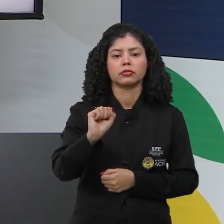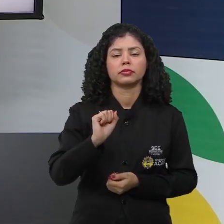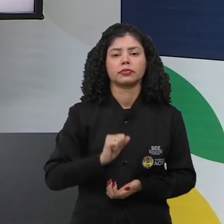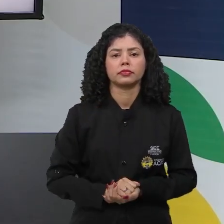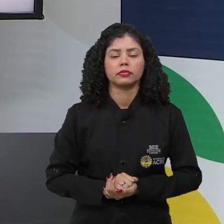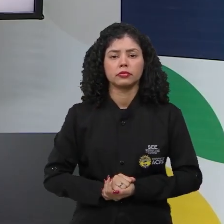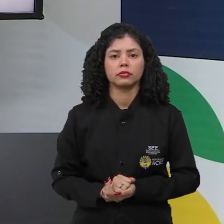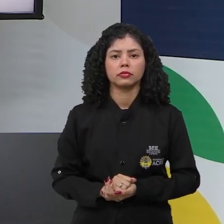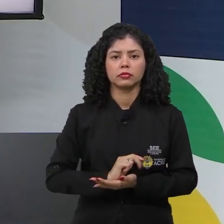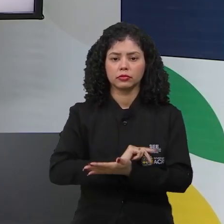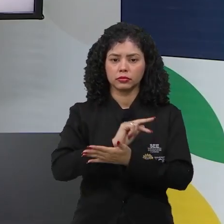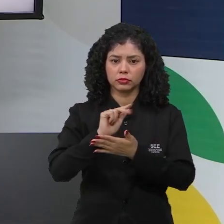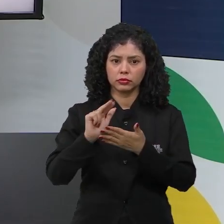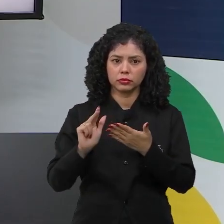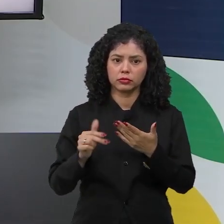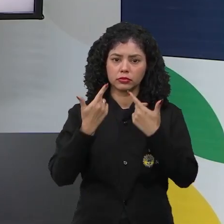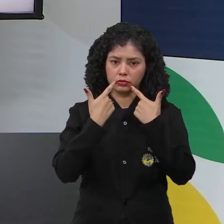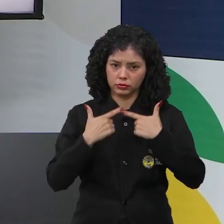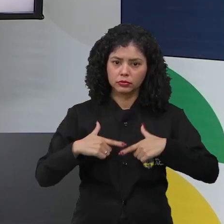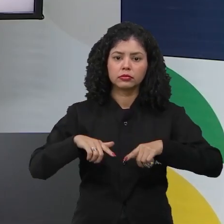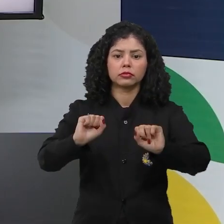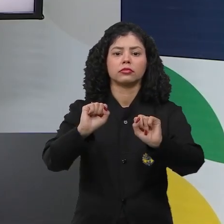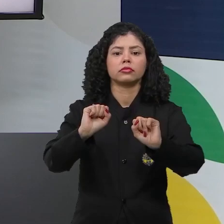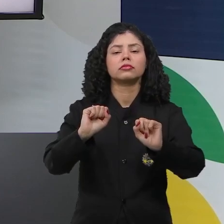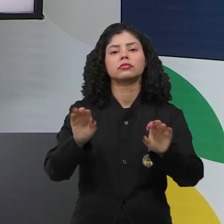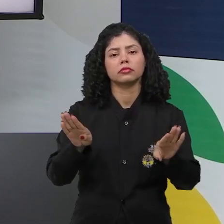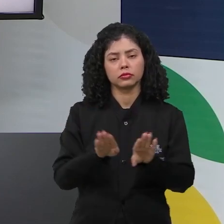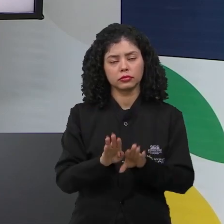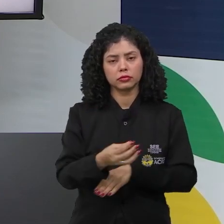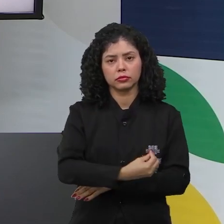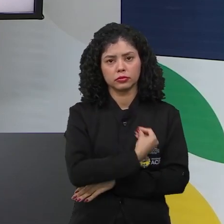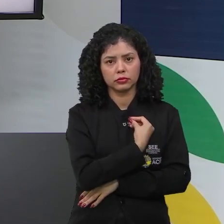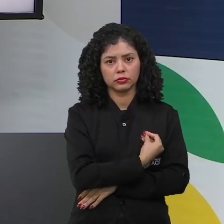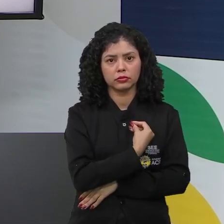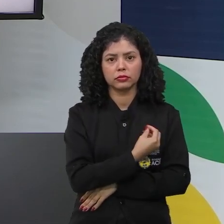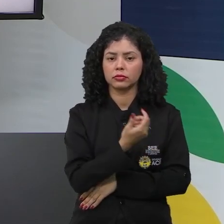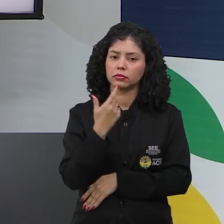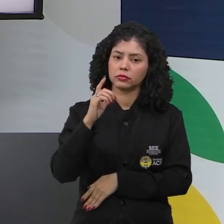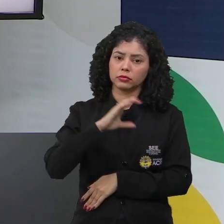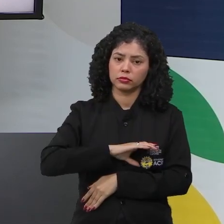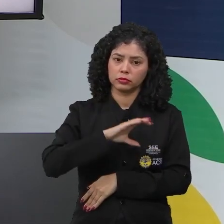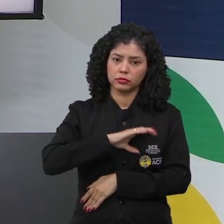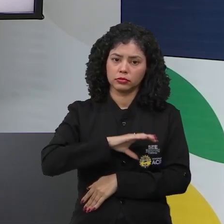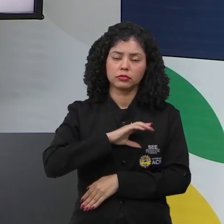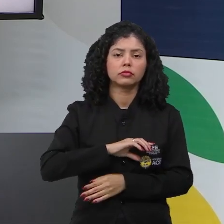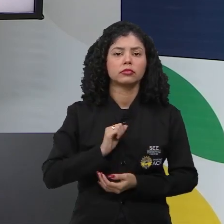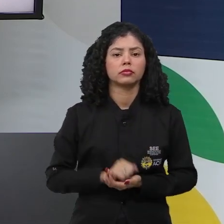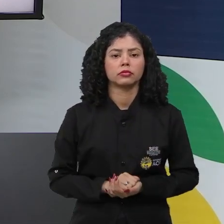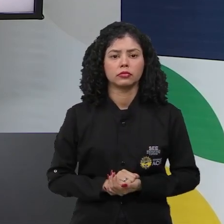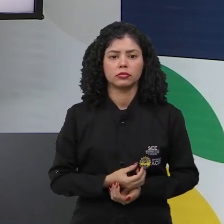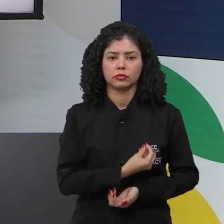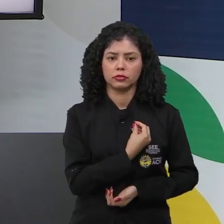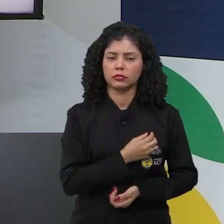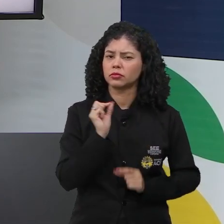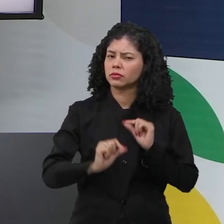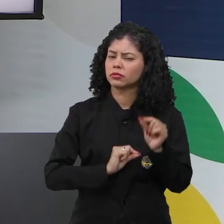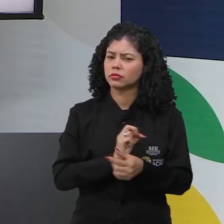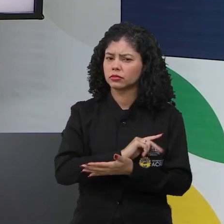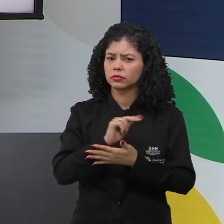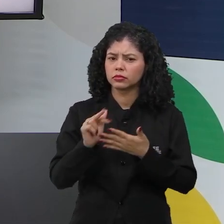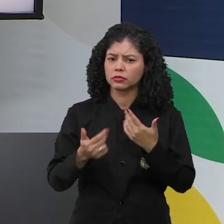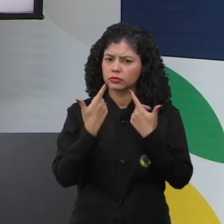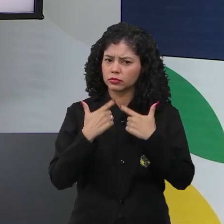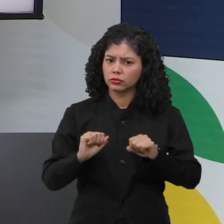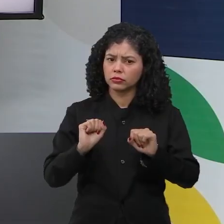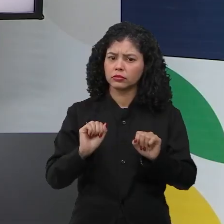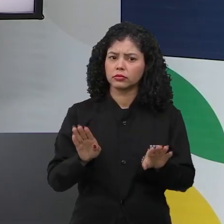a variação linguística que é presente na língua portuguesa. O que é a variação linguística? A